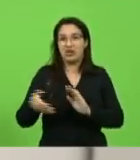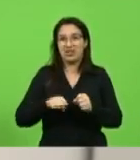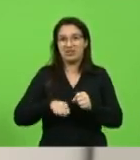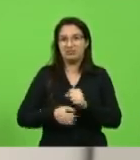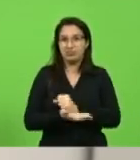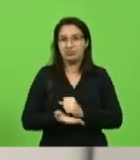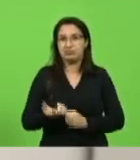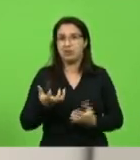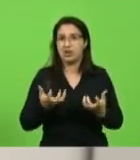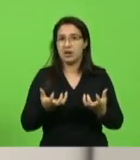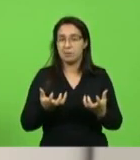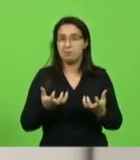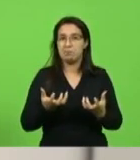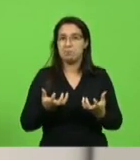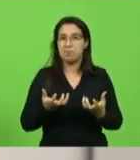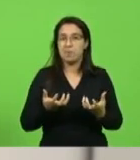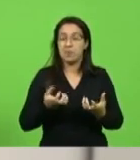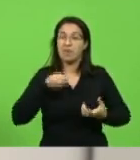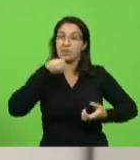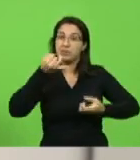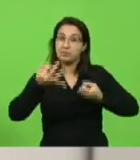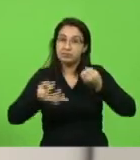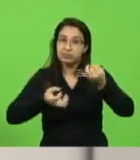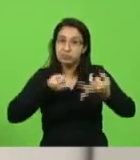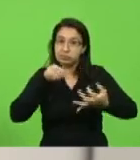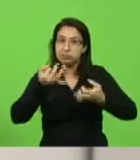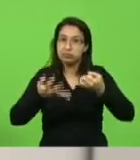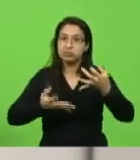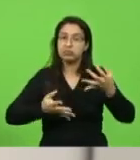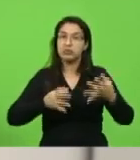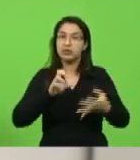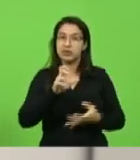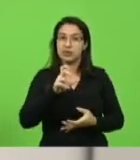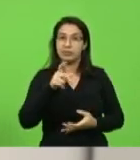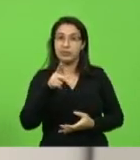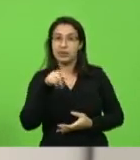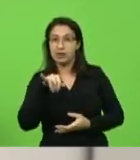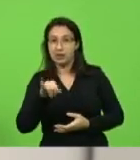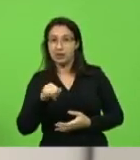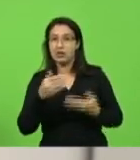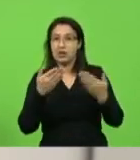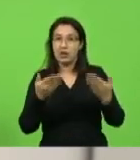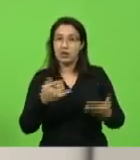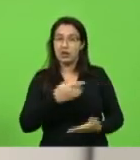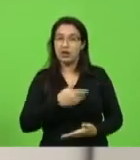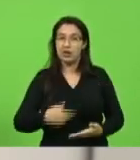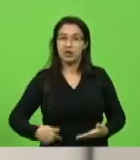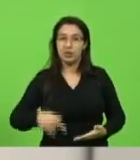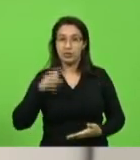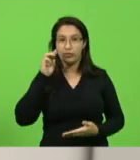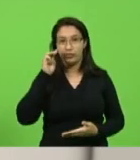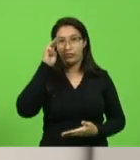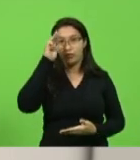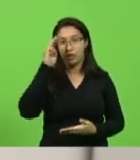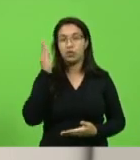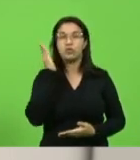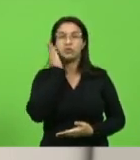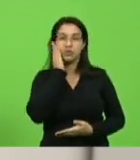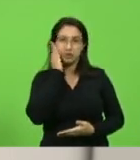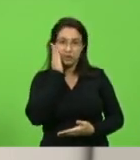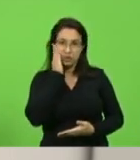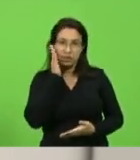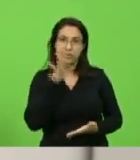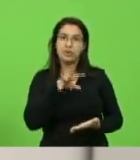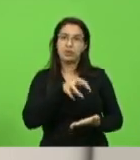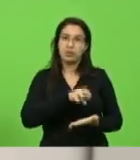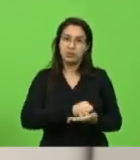Conforme os depoimentos prestados na comissão parlamentar de inquérito, o excelentíssimo senhor governador tinha ciência da